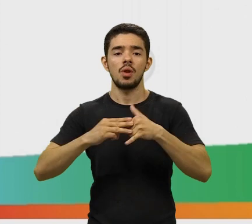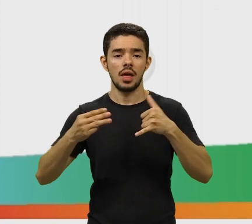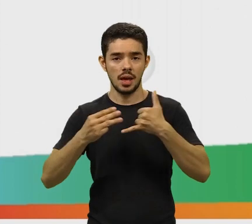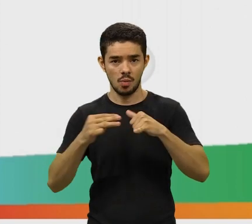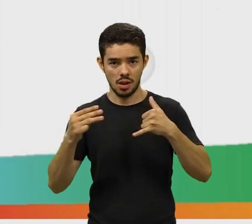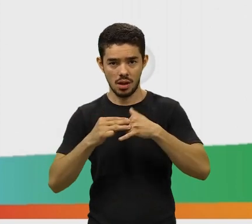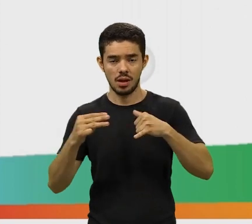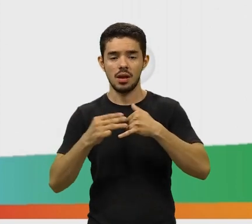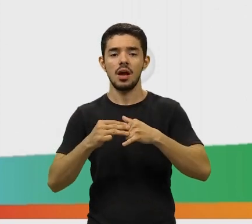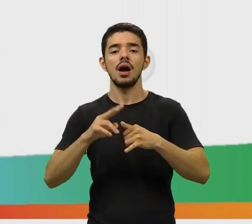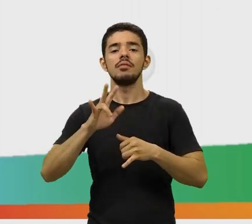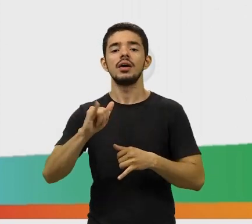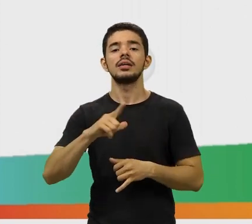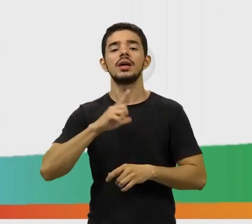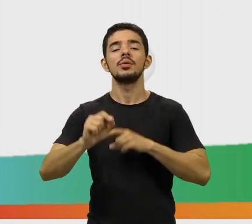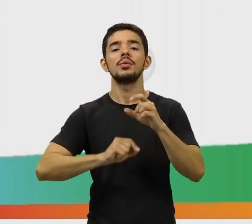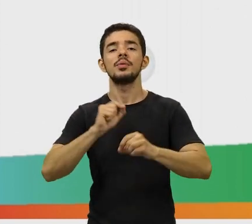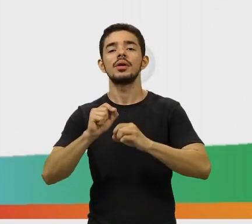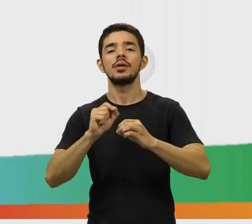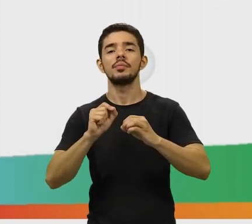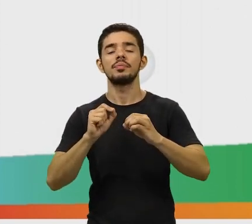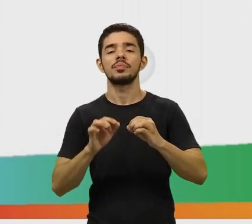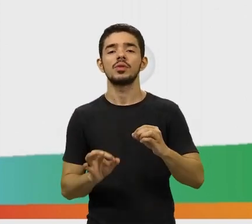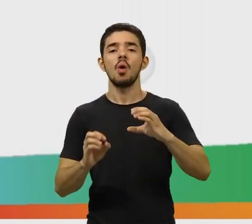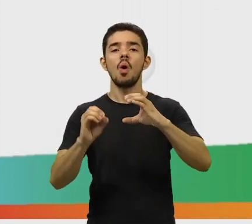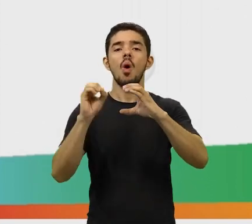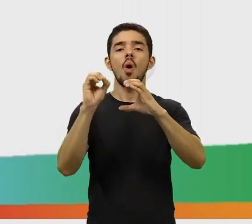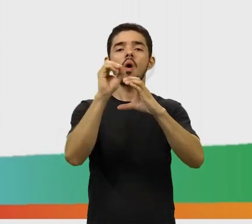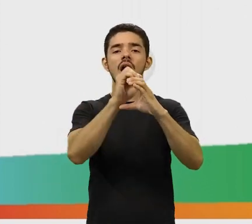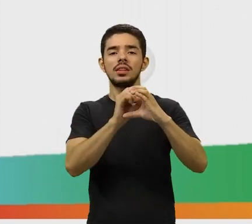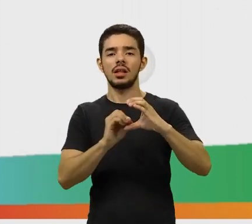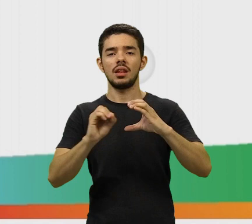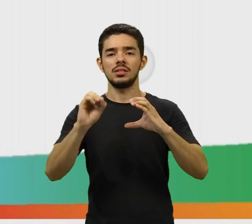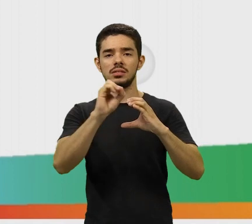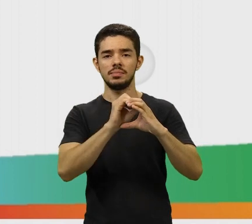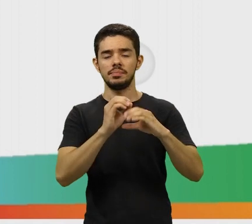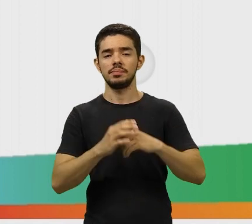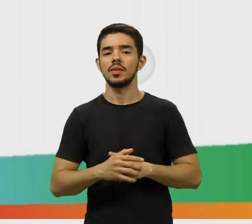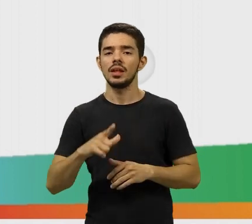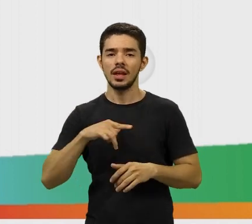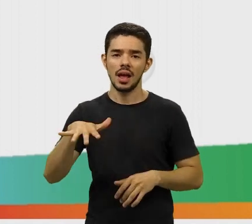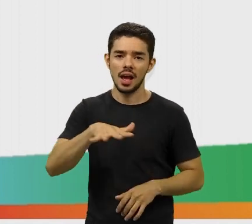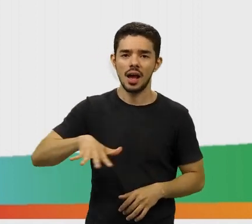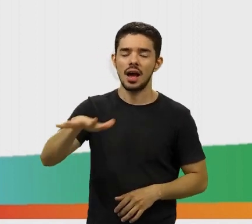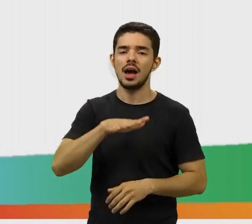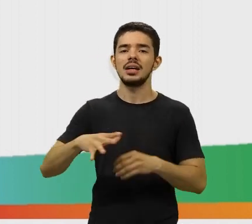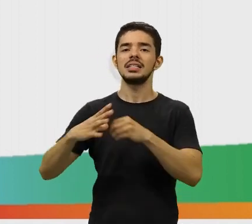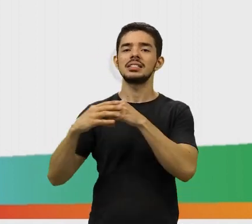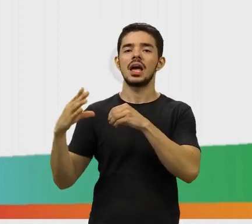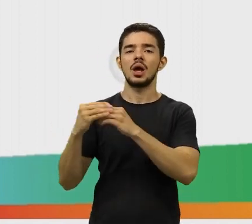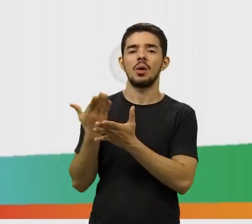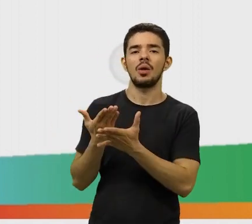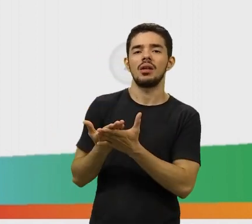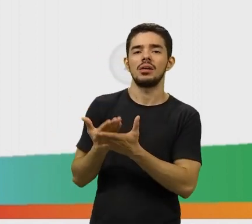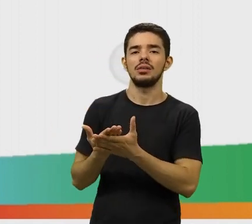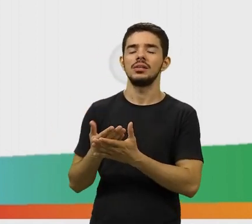também vai trazer o que nós chamamos de organelas. Aí nós já vamos entrar na área da citologia,